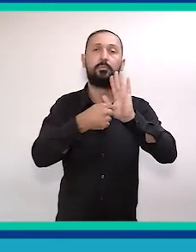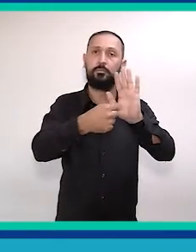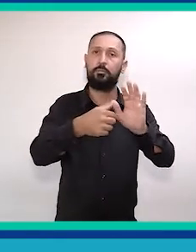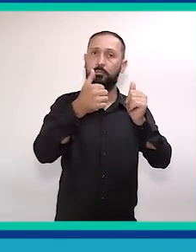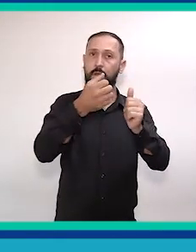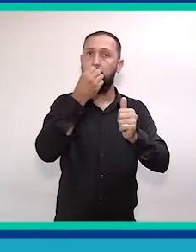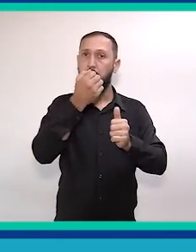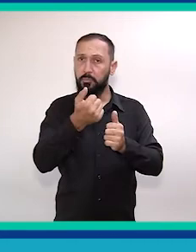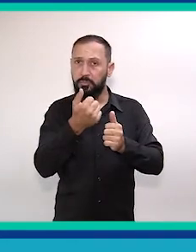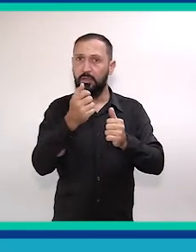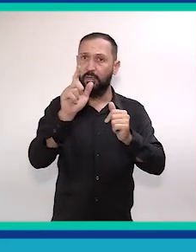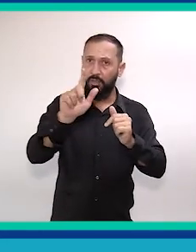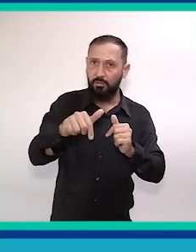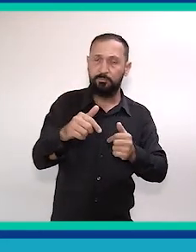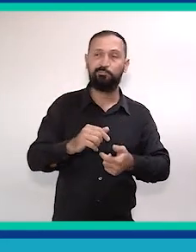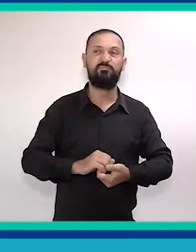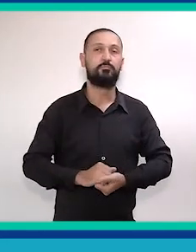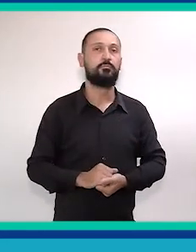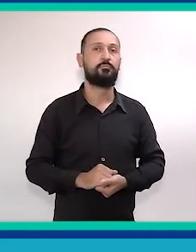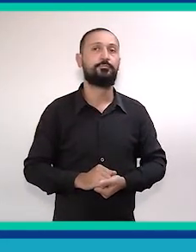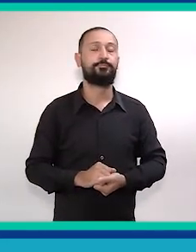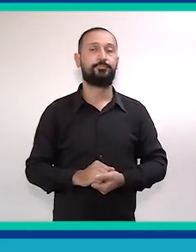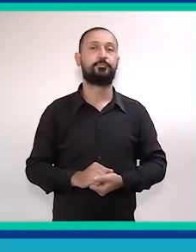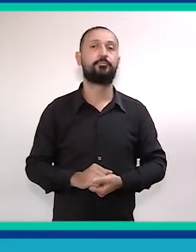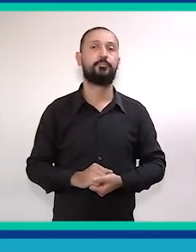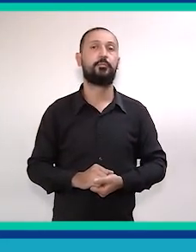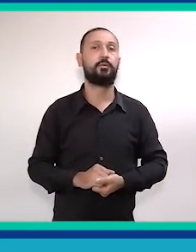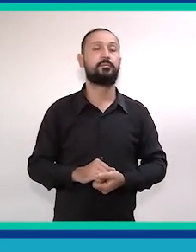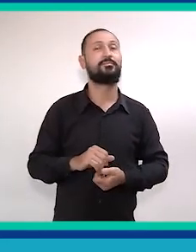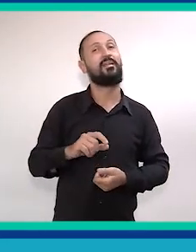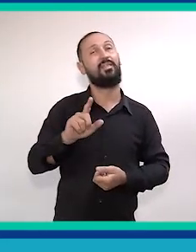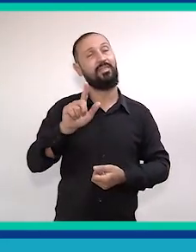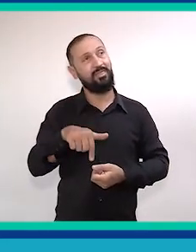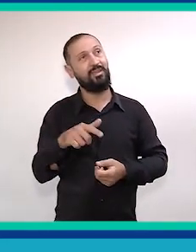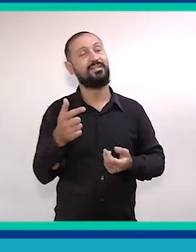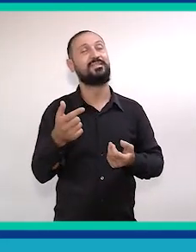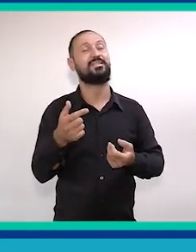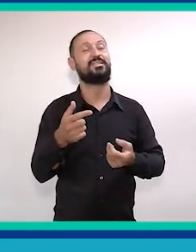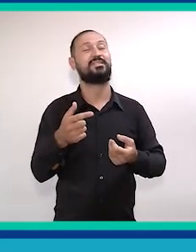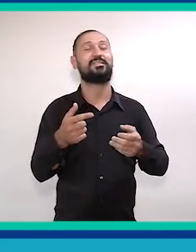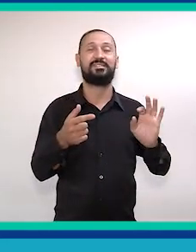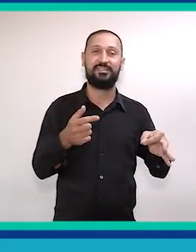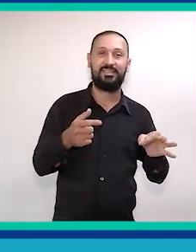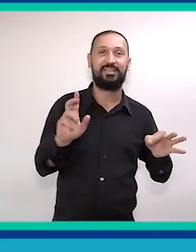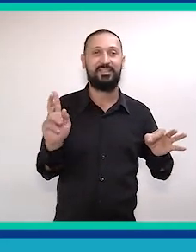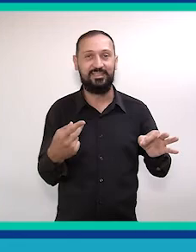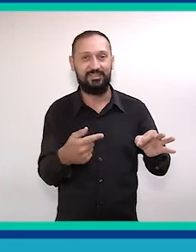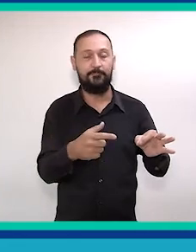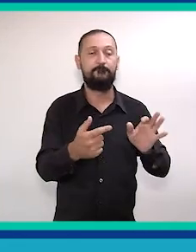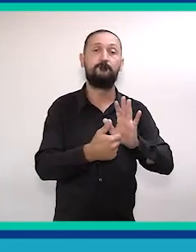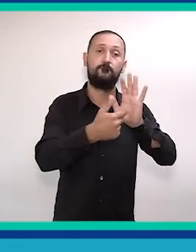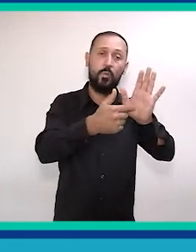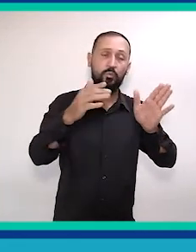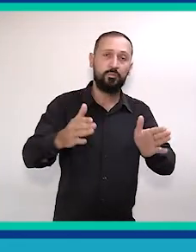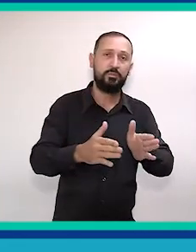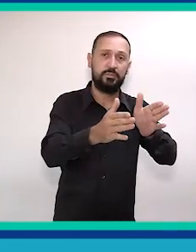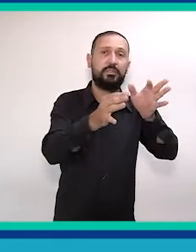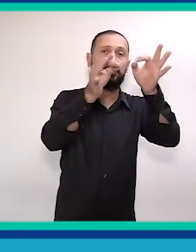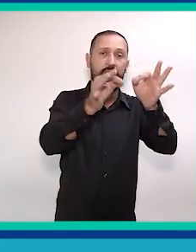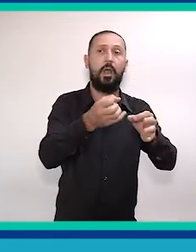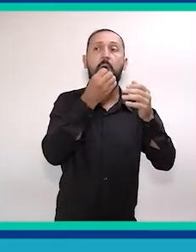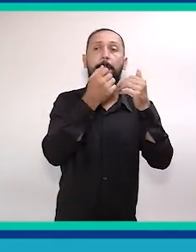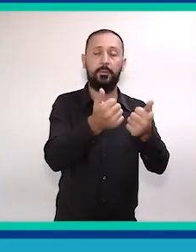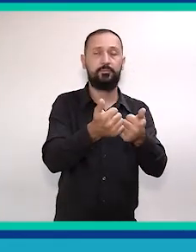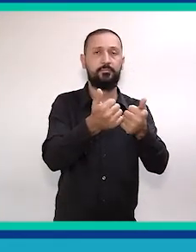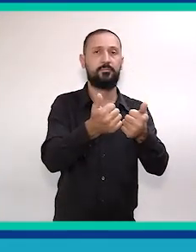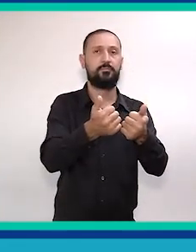laboratório apontaram caminhos possíveis. Então, sim e não, Thiago. Porque, assim, apontou caminhos